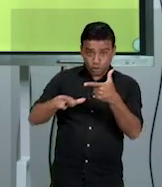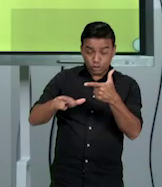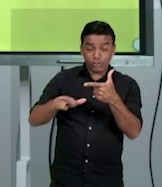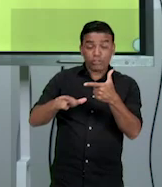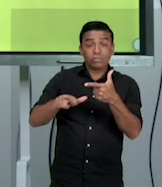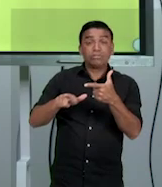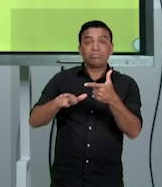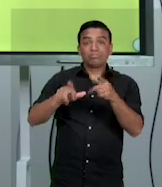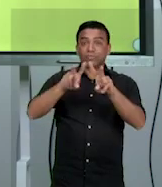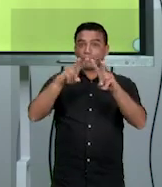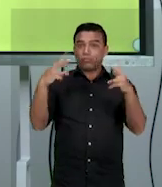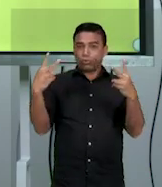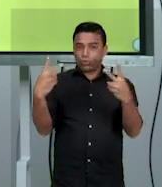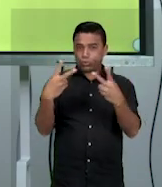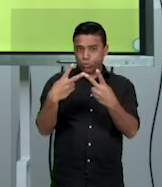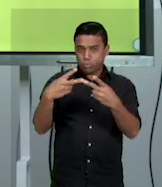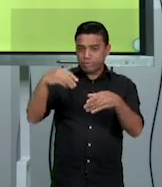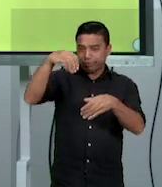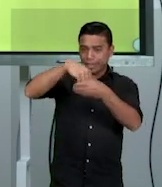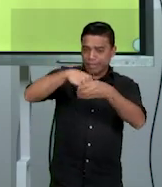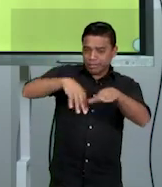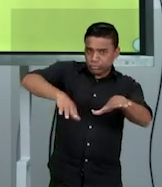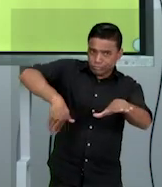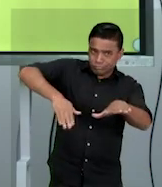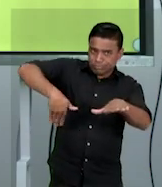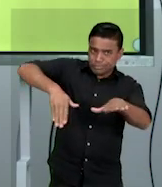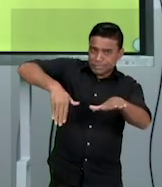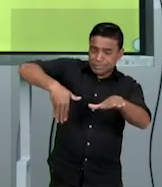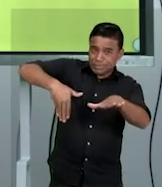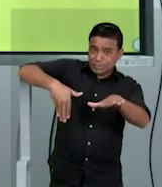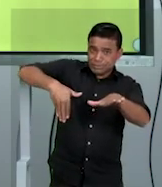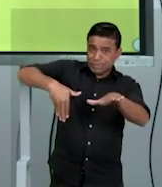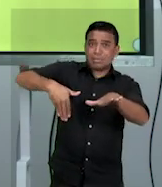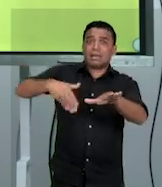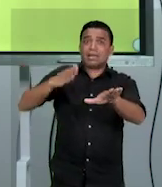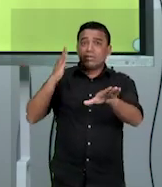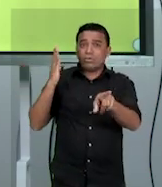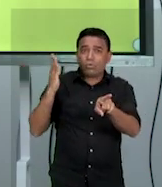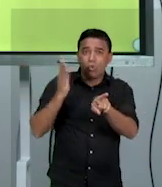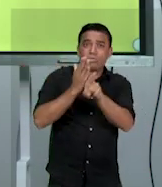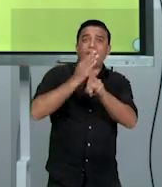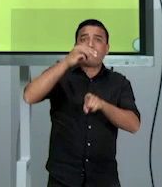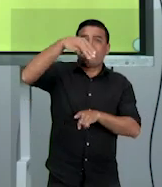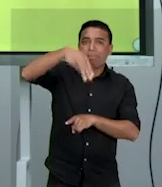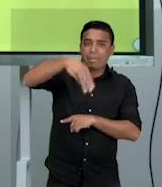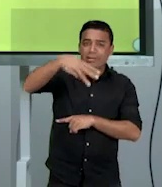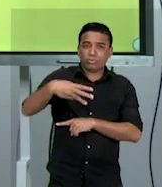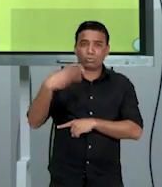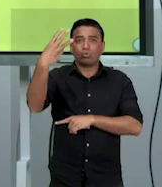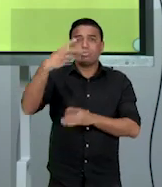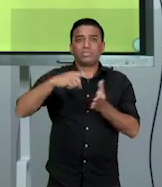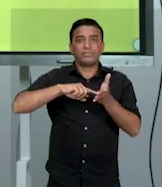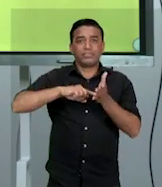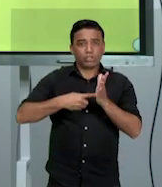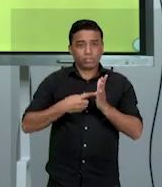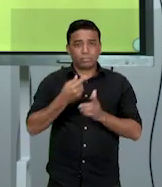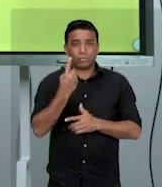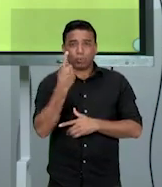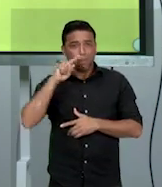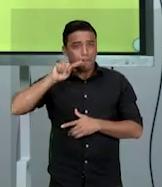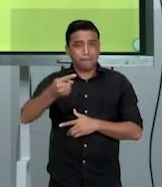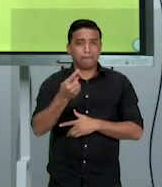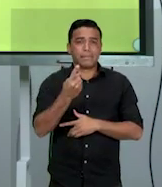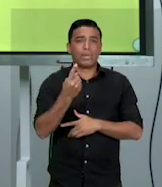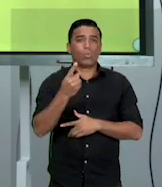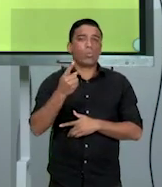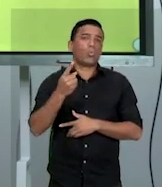cabe nessa piscina para corresponder em metros cúbicos, dividindo por 1000. 36 mil dividido